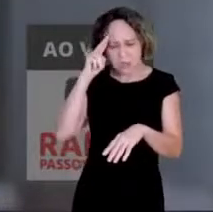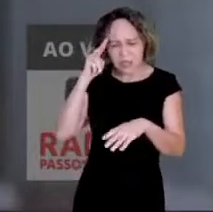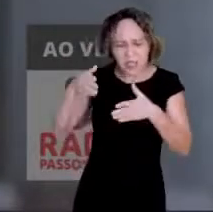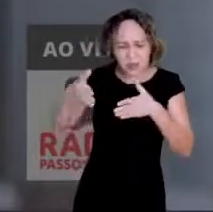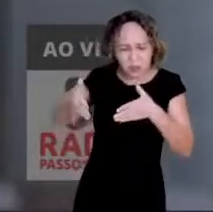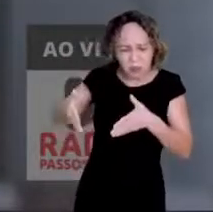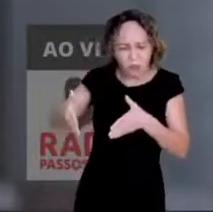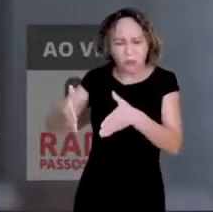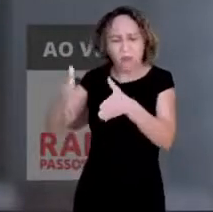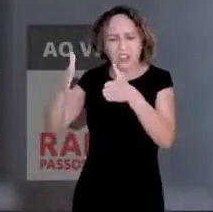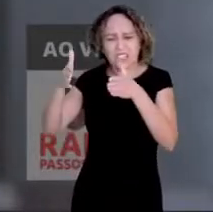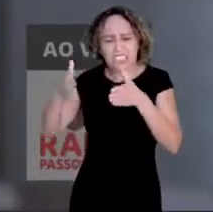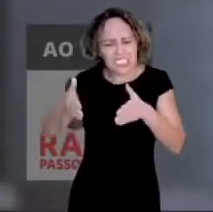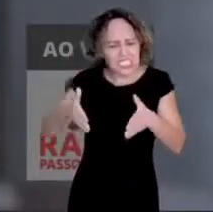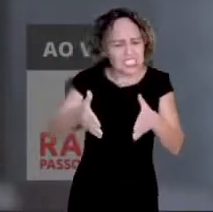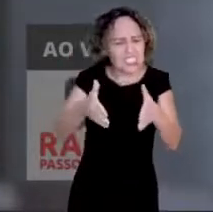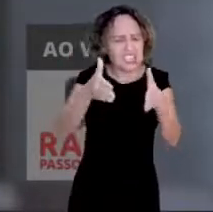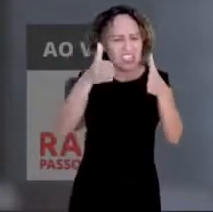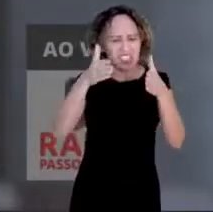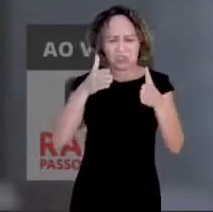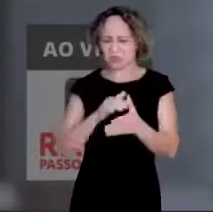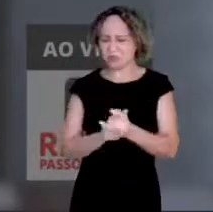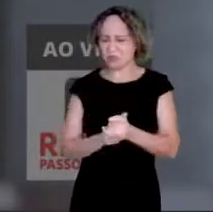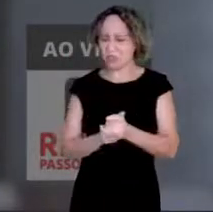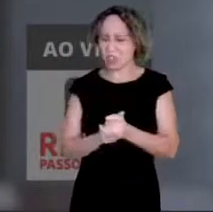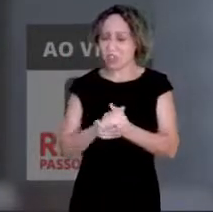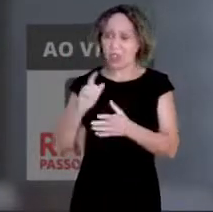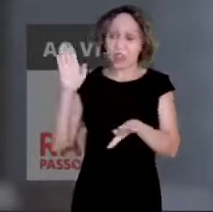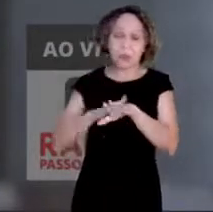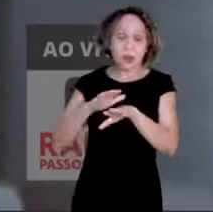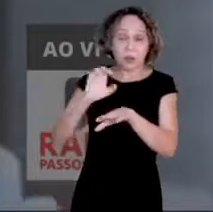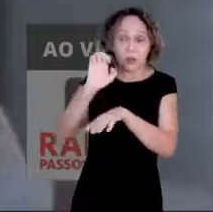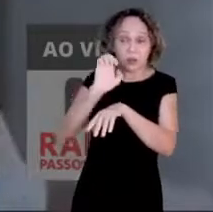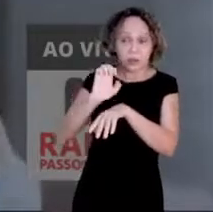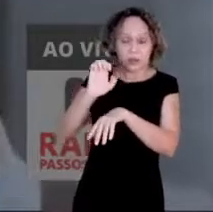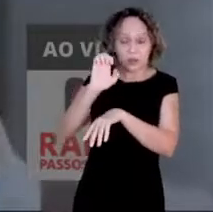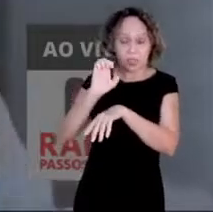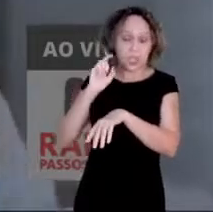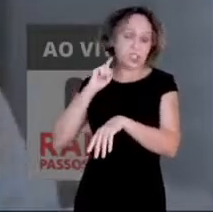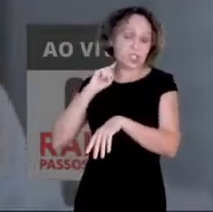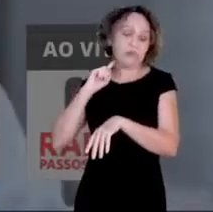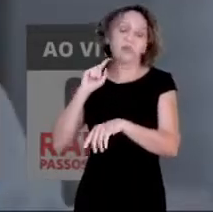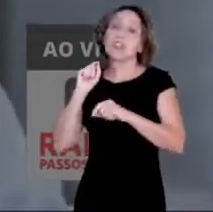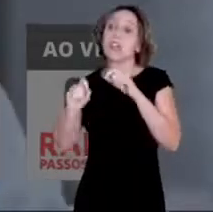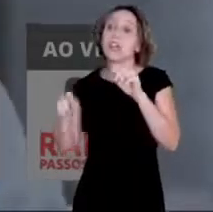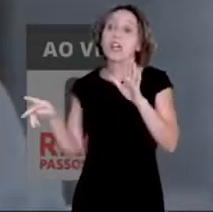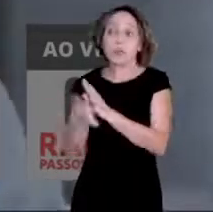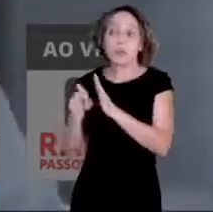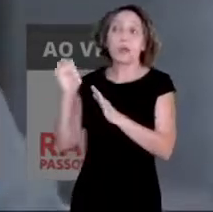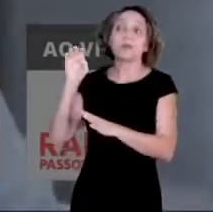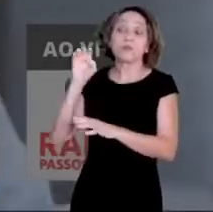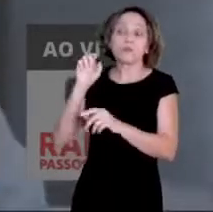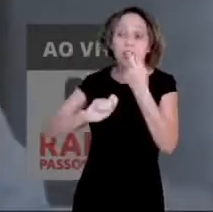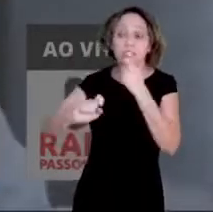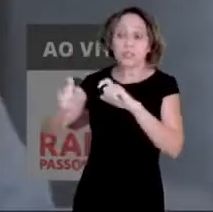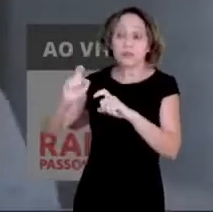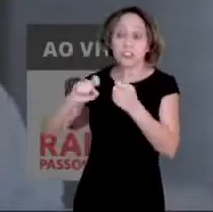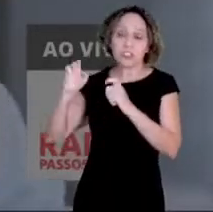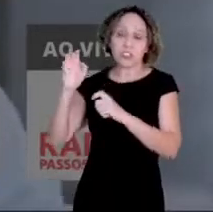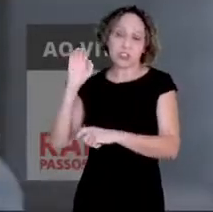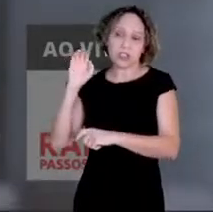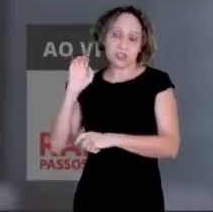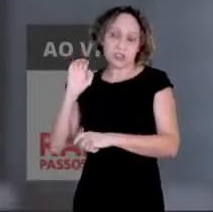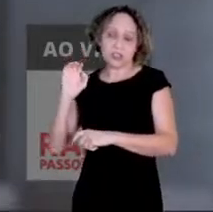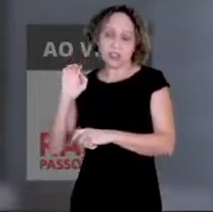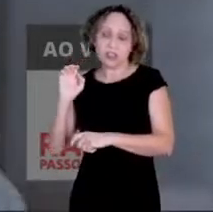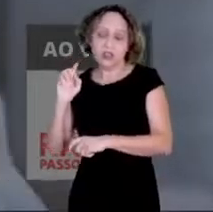qual eu posso voltar a ser presidente, Mário, é porque eu acho que a gente vai votar com muito mais sabedoria. A gente vai